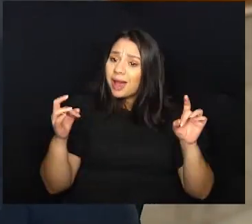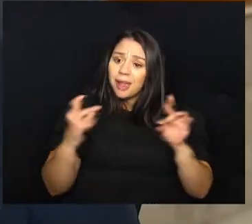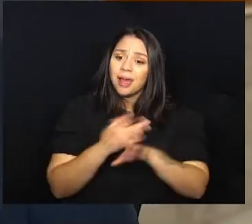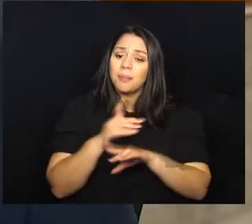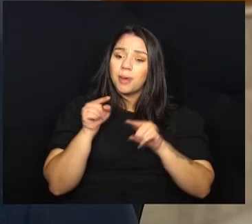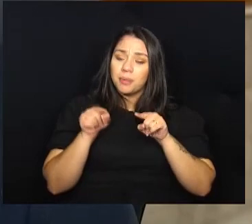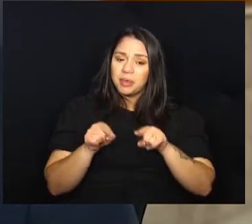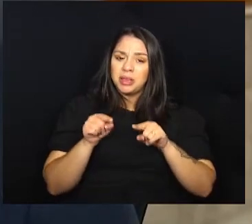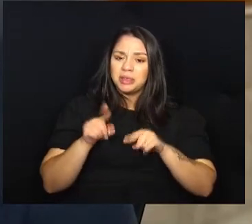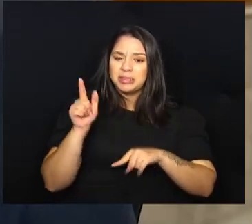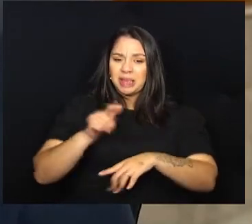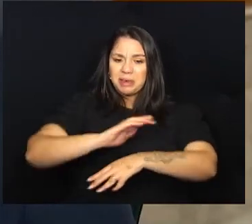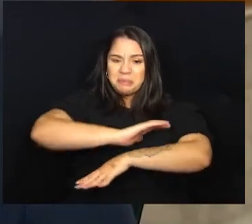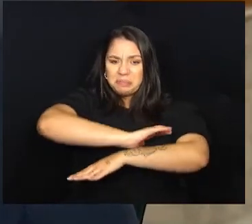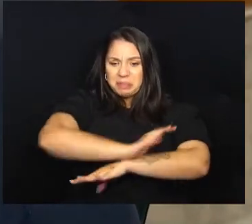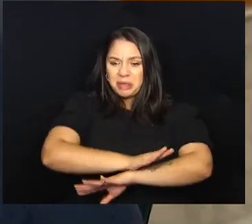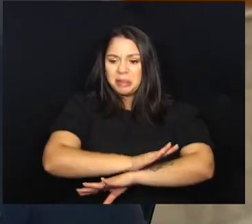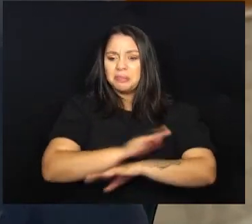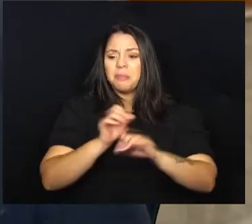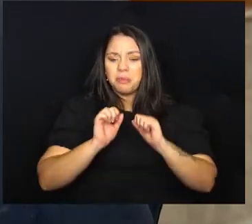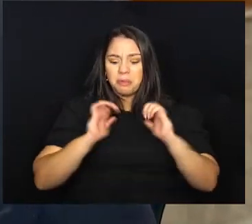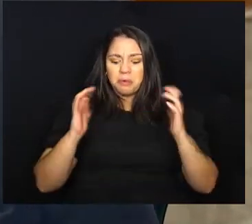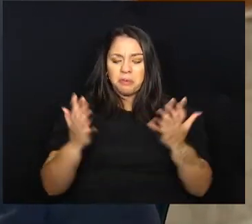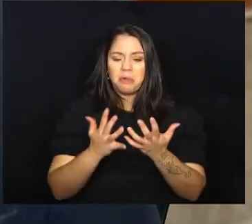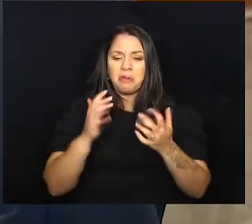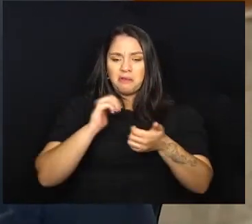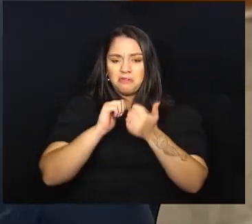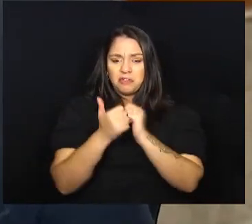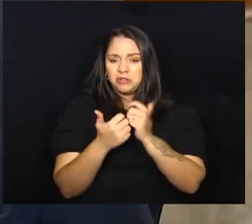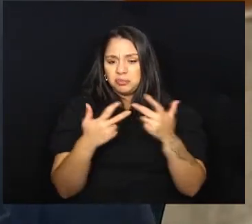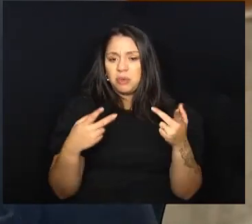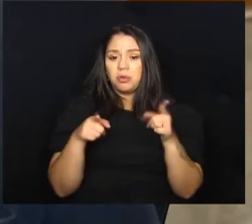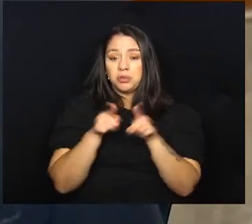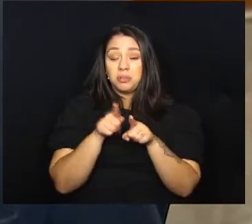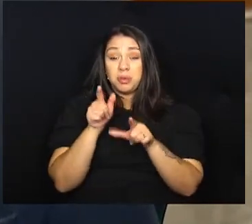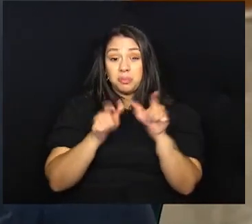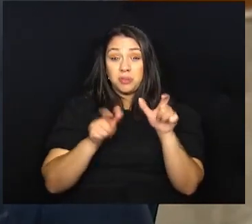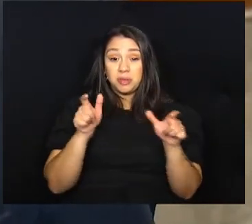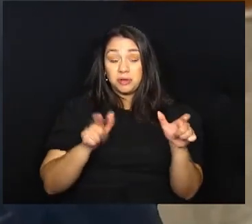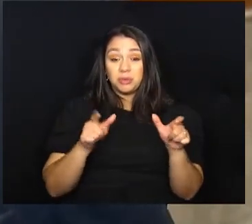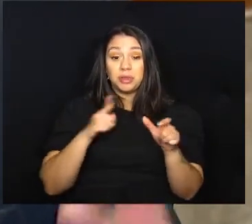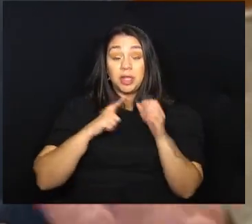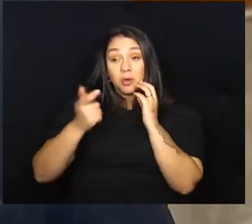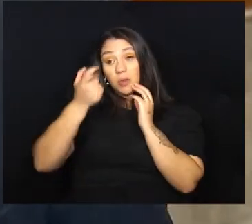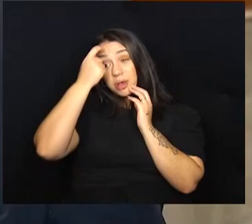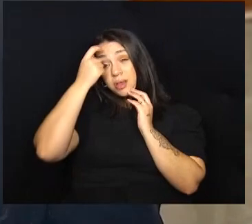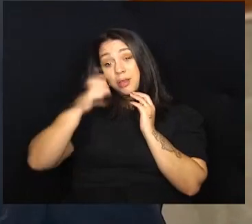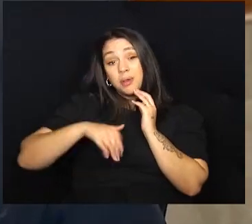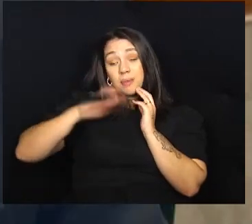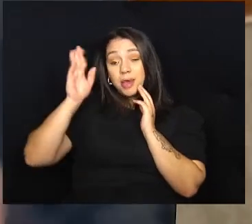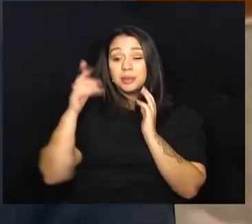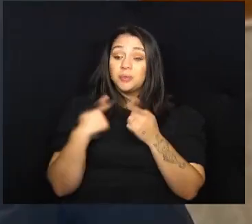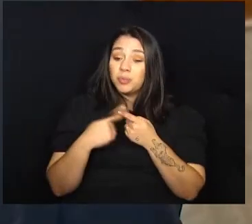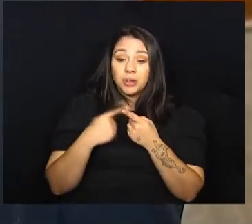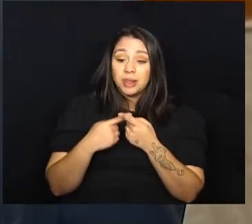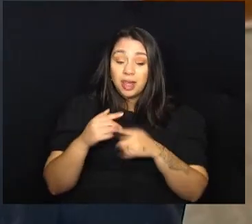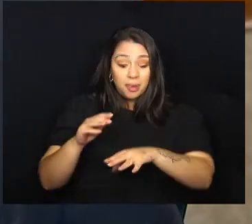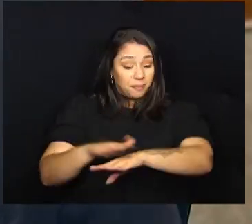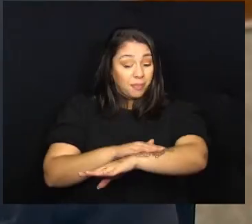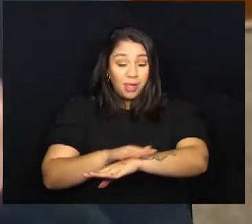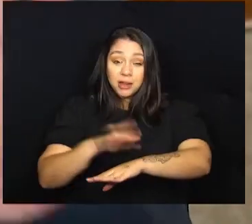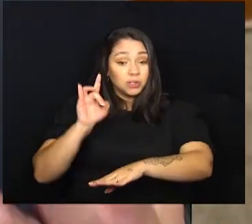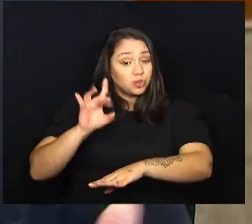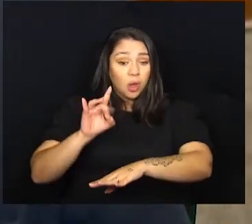esses preconceitos em campo de futebol, para que as pessoas se conscientizem mais, porque a pele é pele